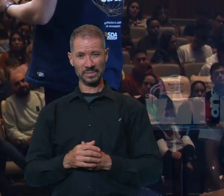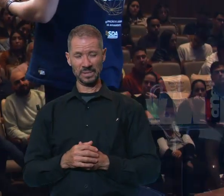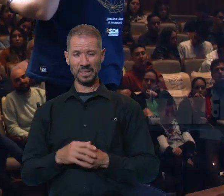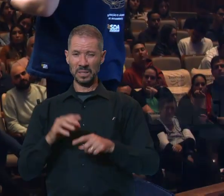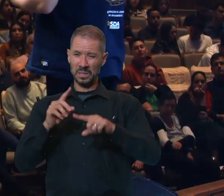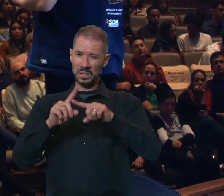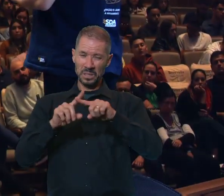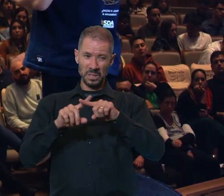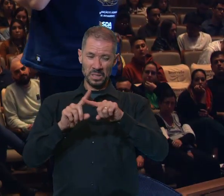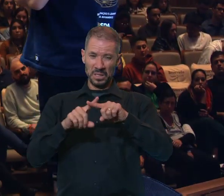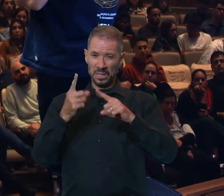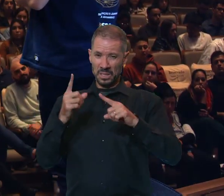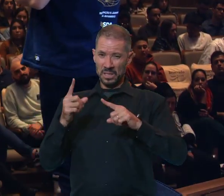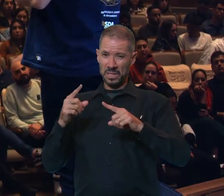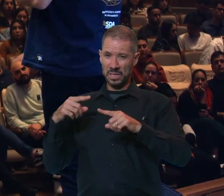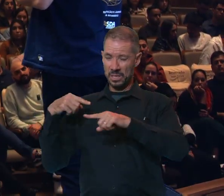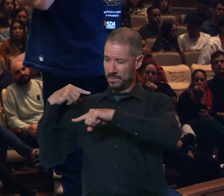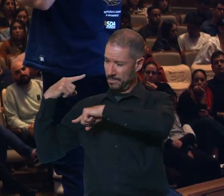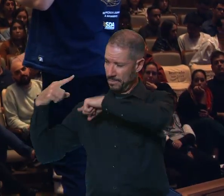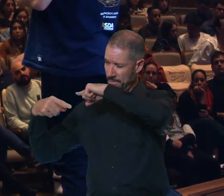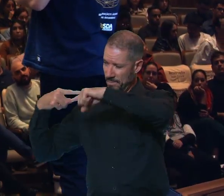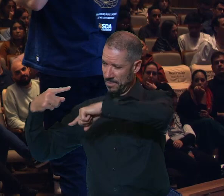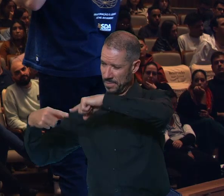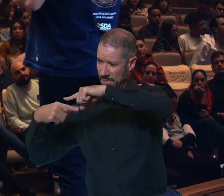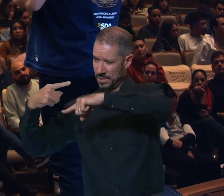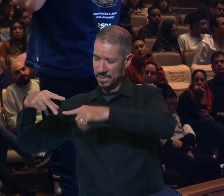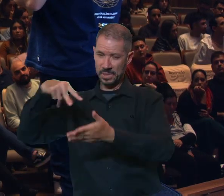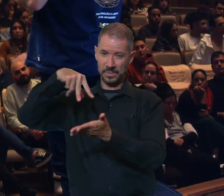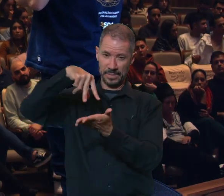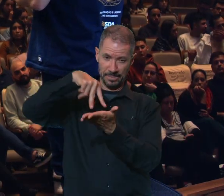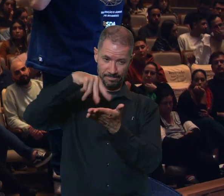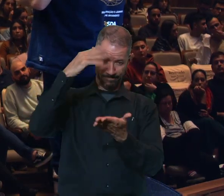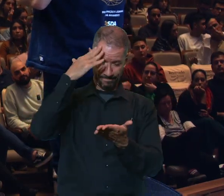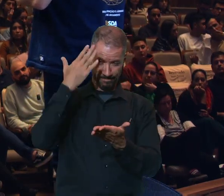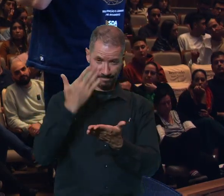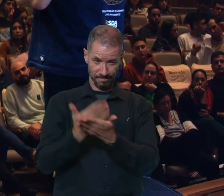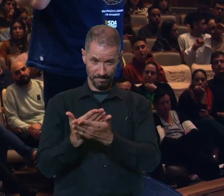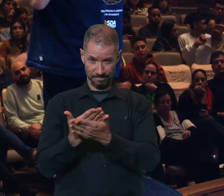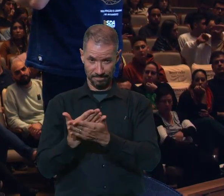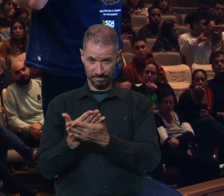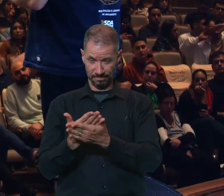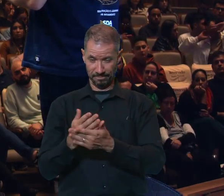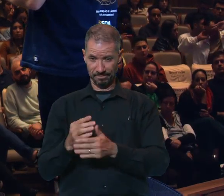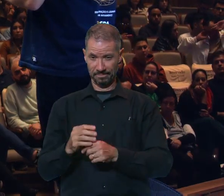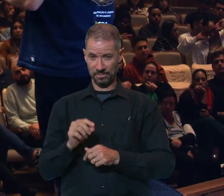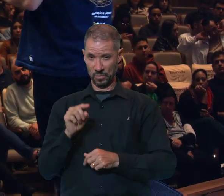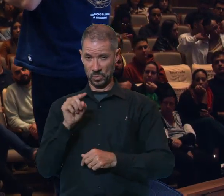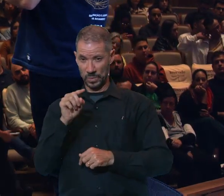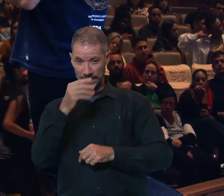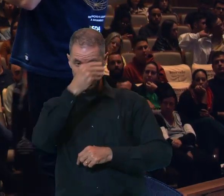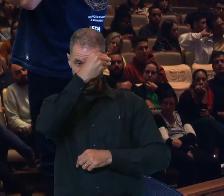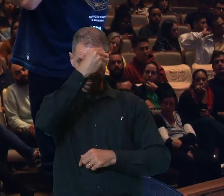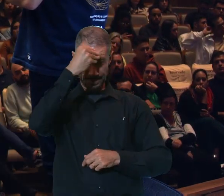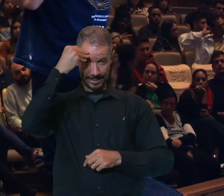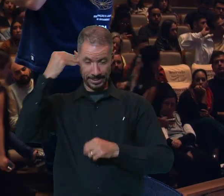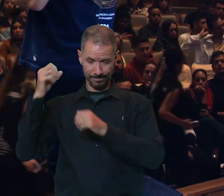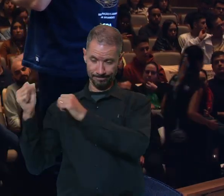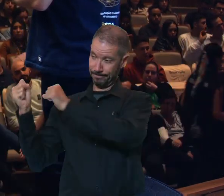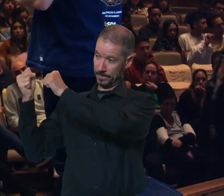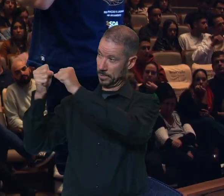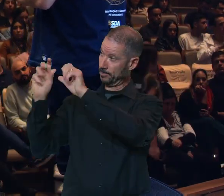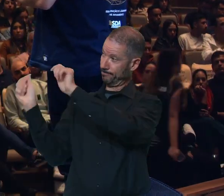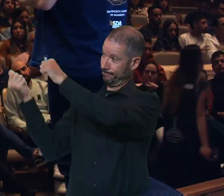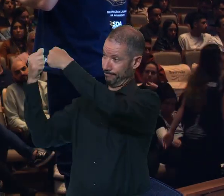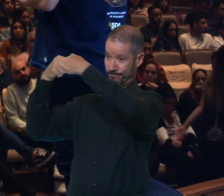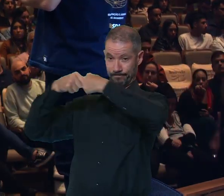porque na caminhada de manter a credibilidade, você esqueceu que a autoridade é dada por